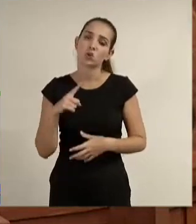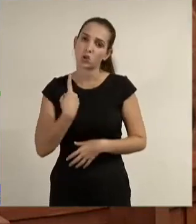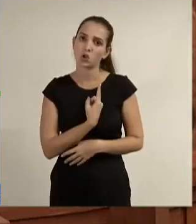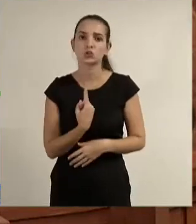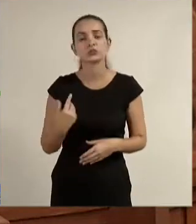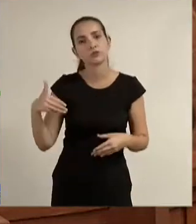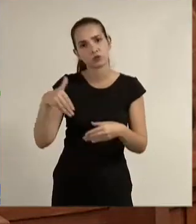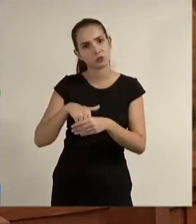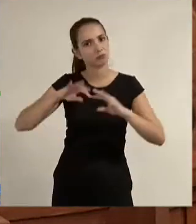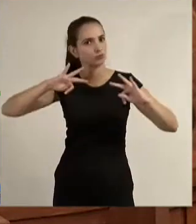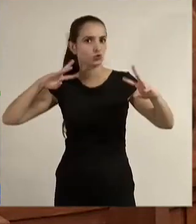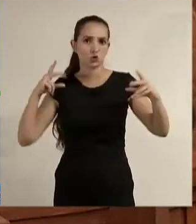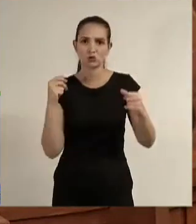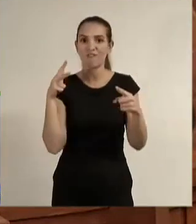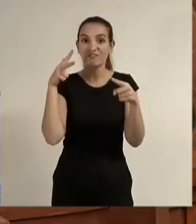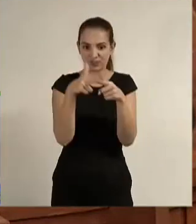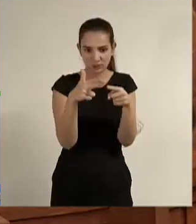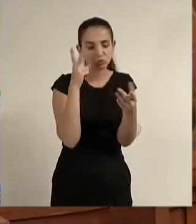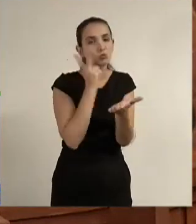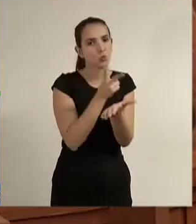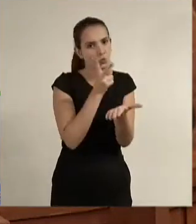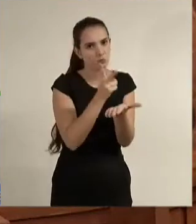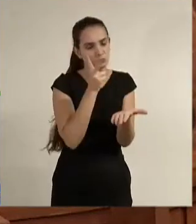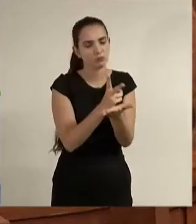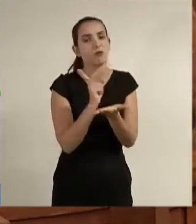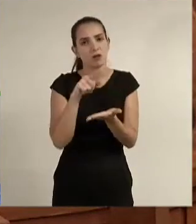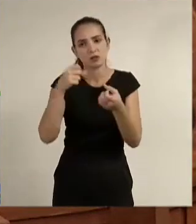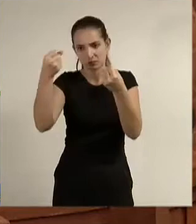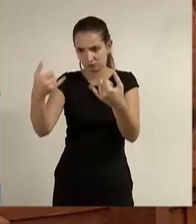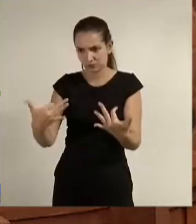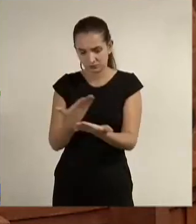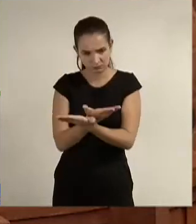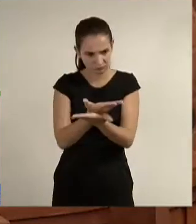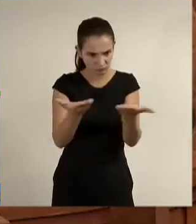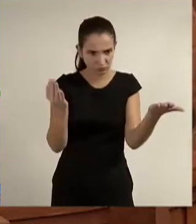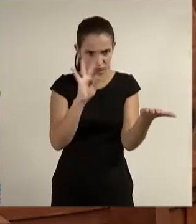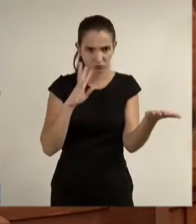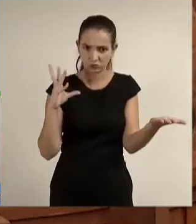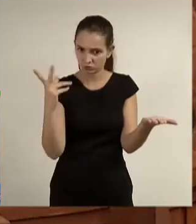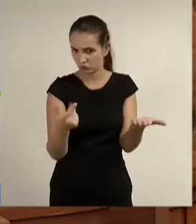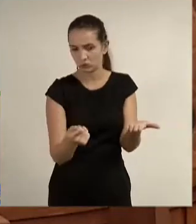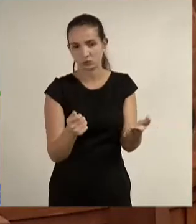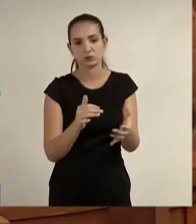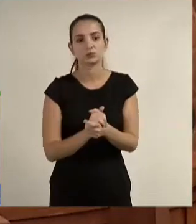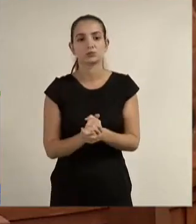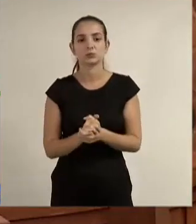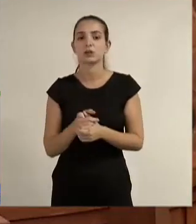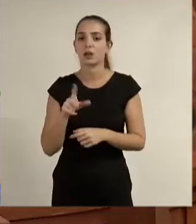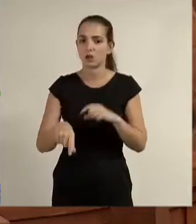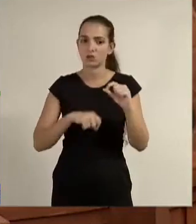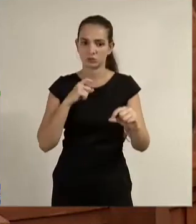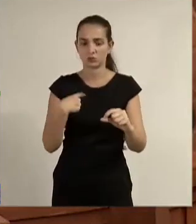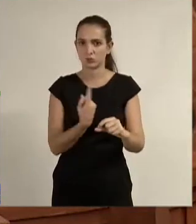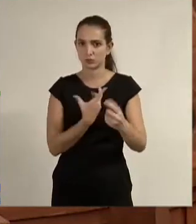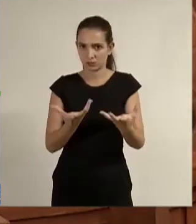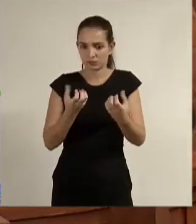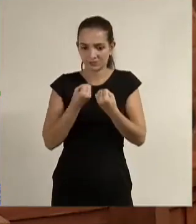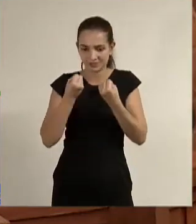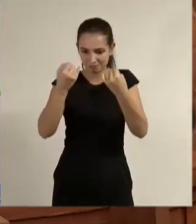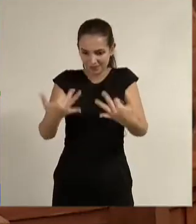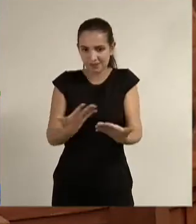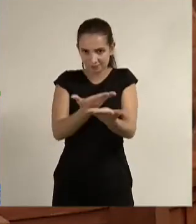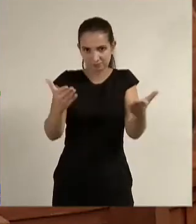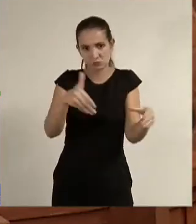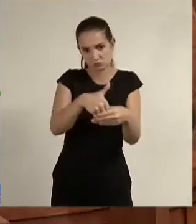votamos de forma unânime pela manutenção do veto. Era esses os esclarecimentos e, obviamente, o encaminhamento que procuramos dar a essa votação.